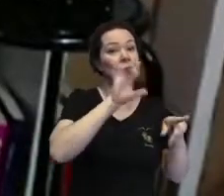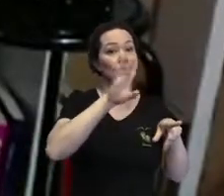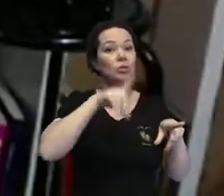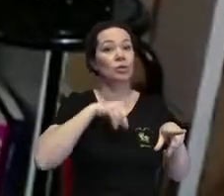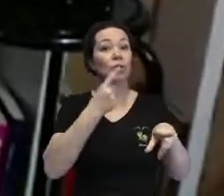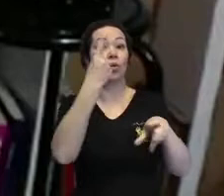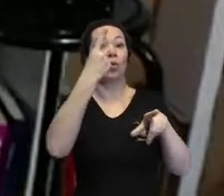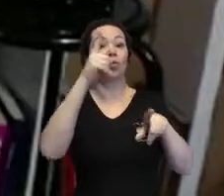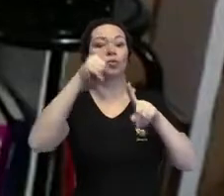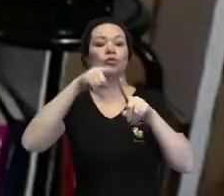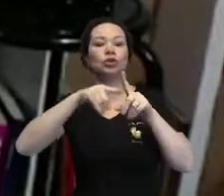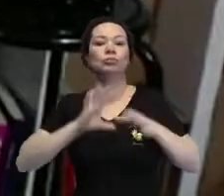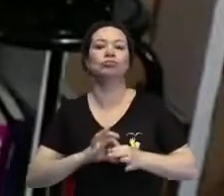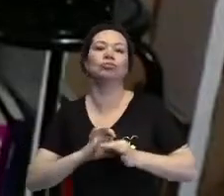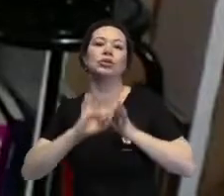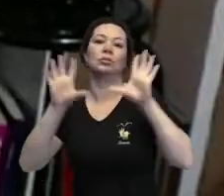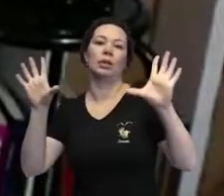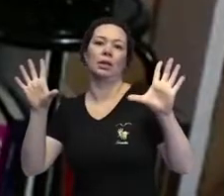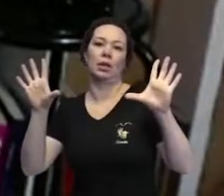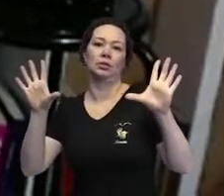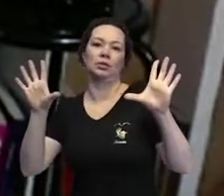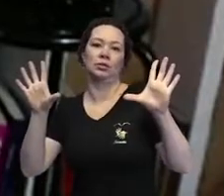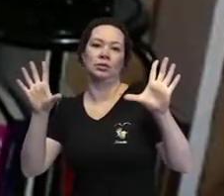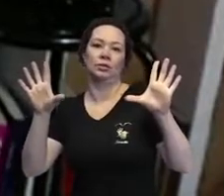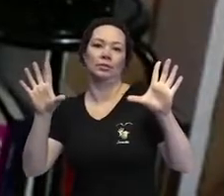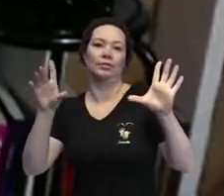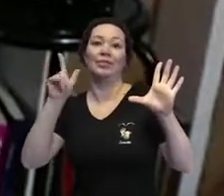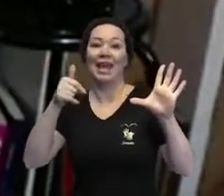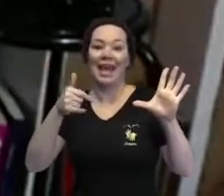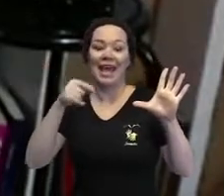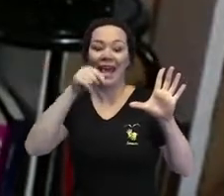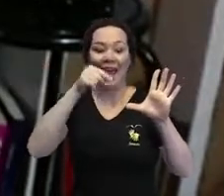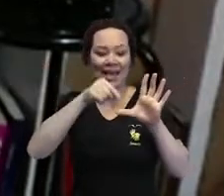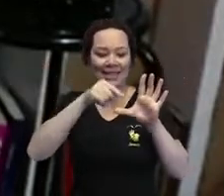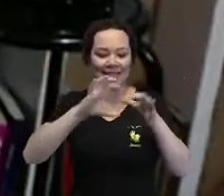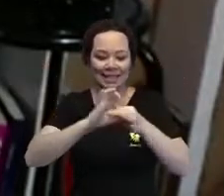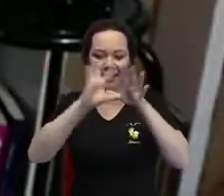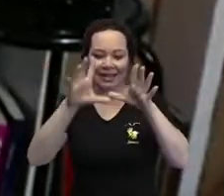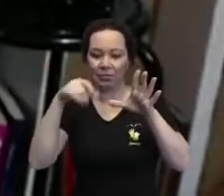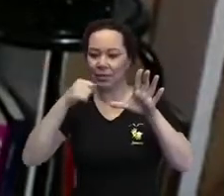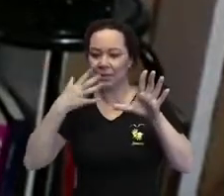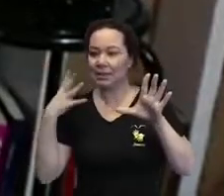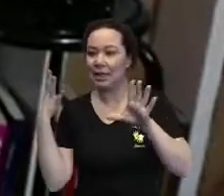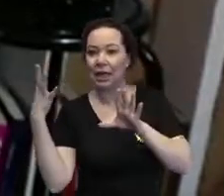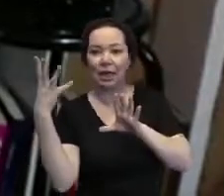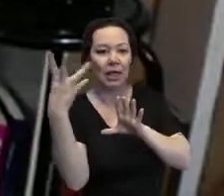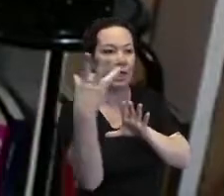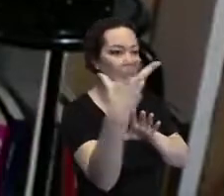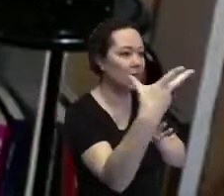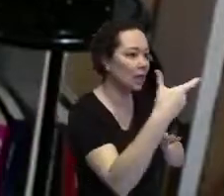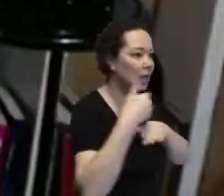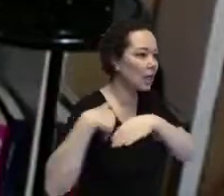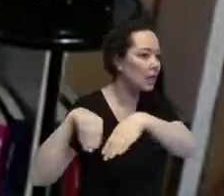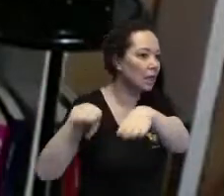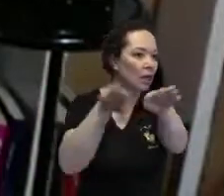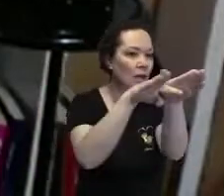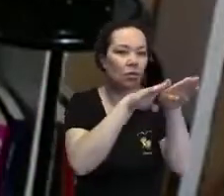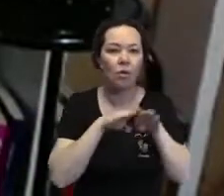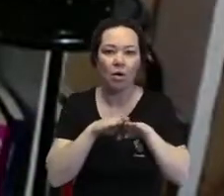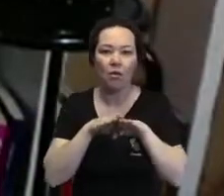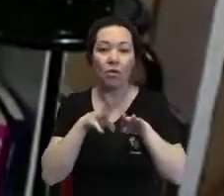que contempla você. Se você não está livre, eu estou preso. Porque a sua